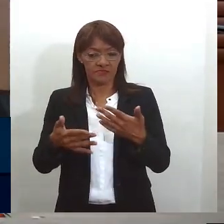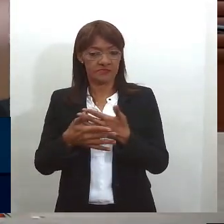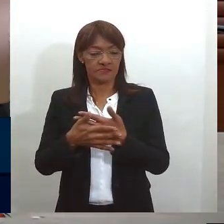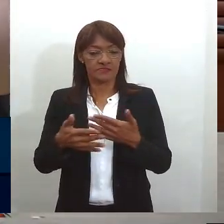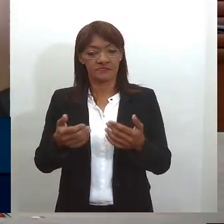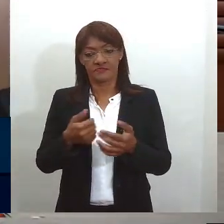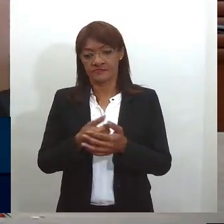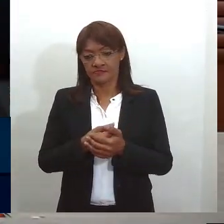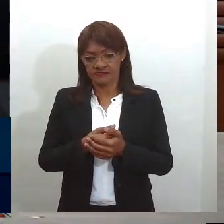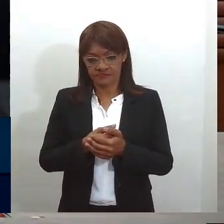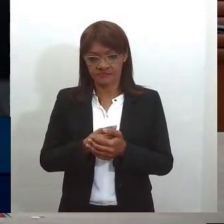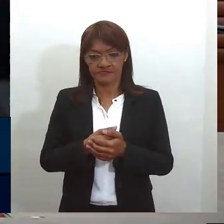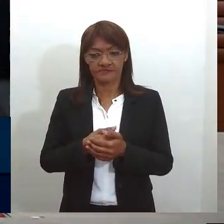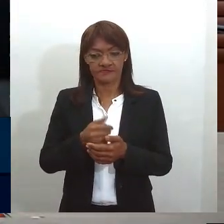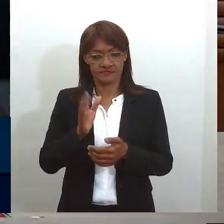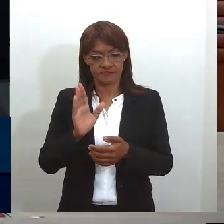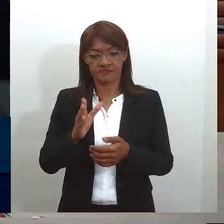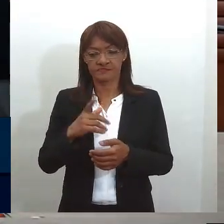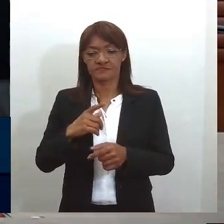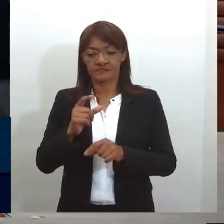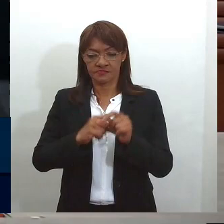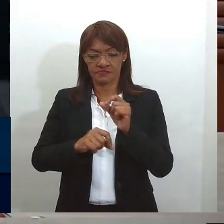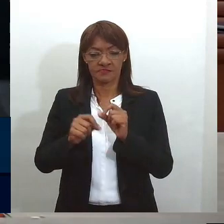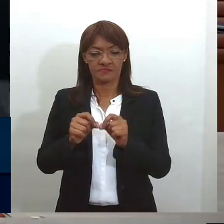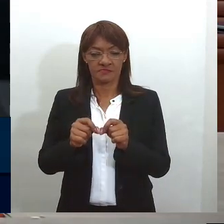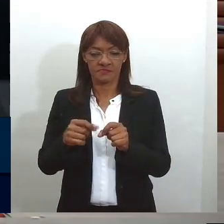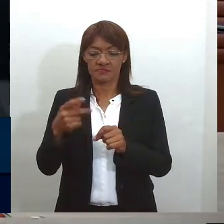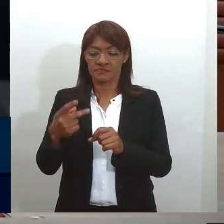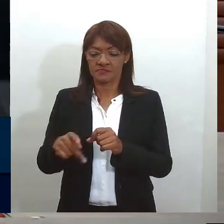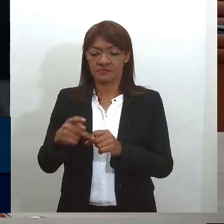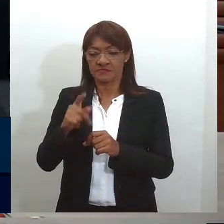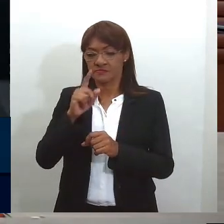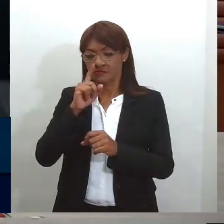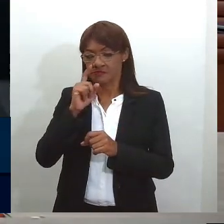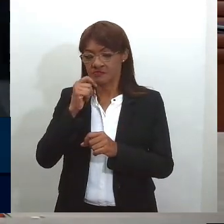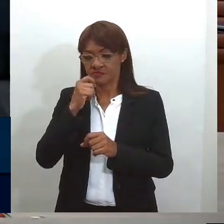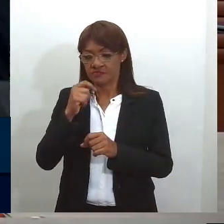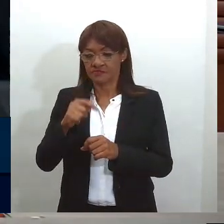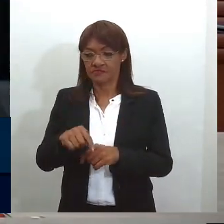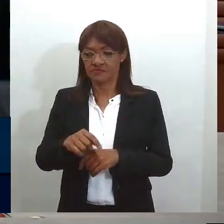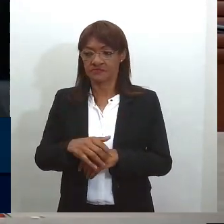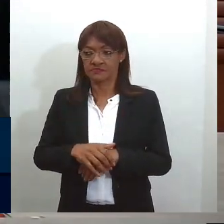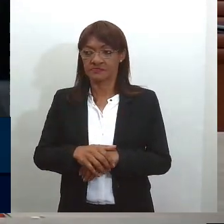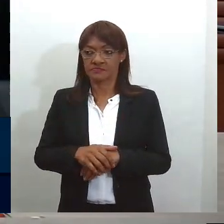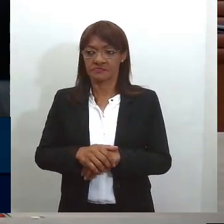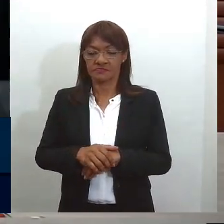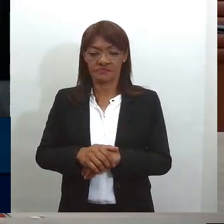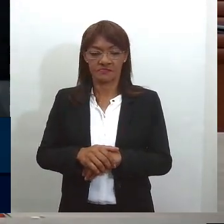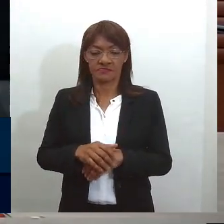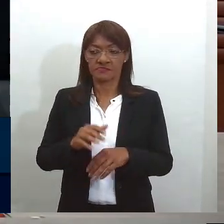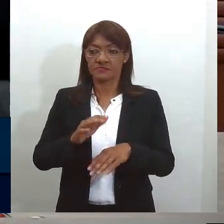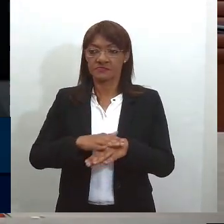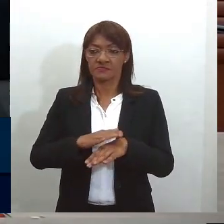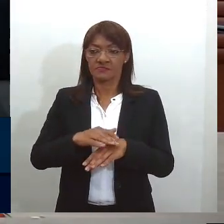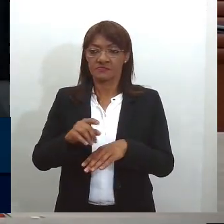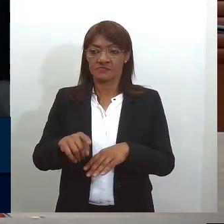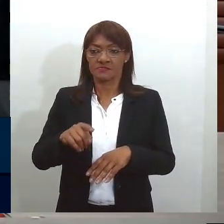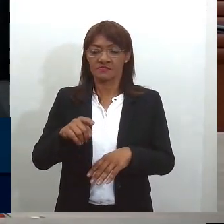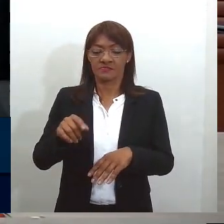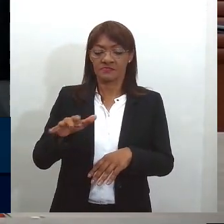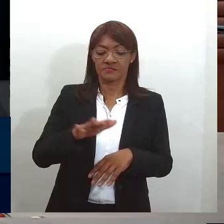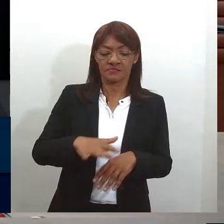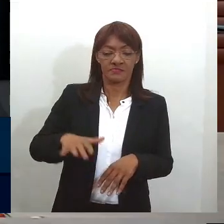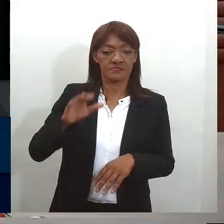aqui Aracaju, né, grande Aracaju, Socorro, em relação das rodovias,